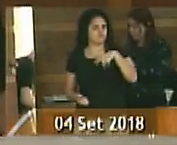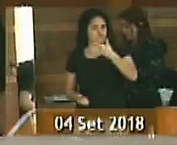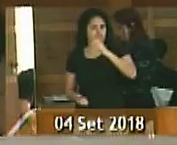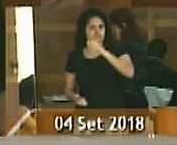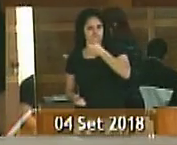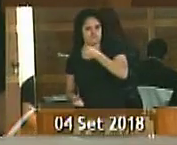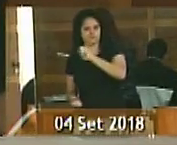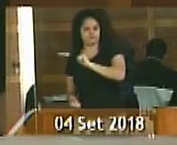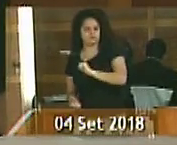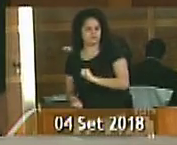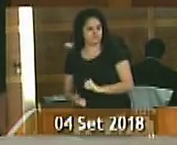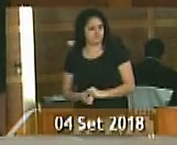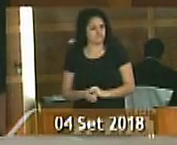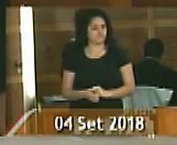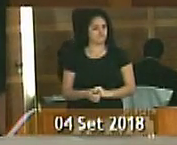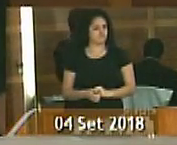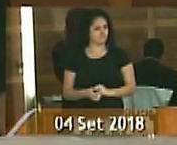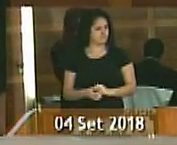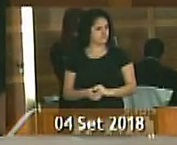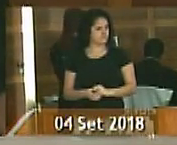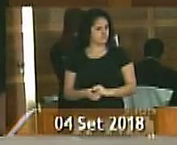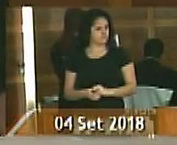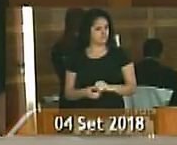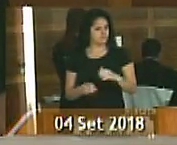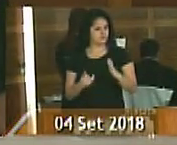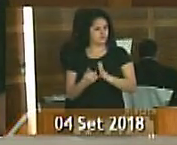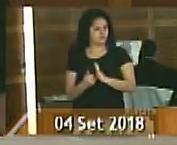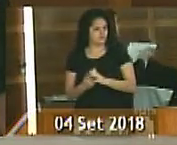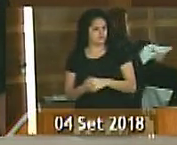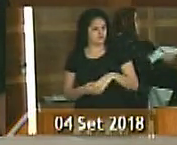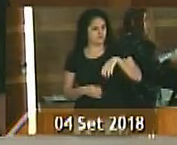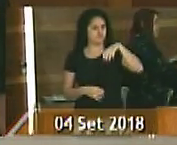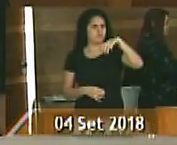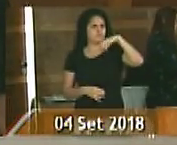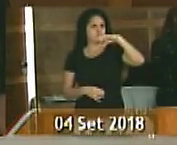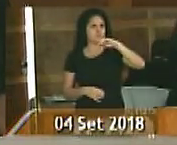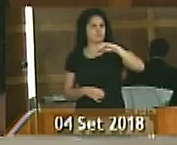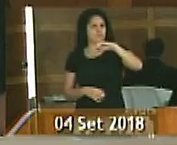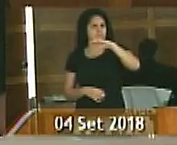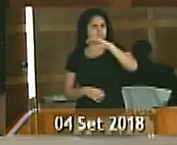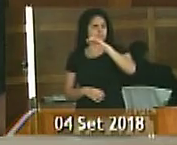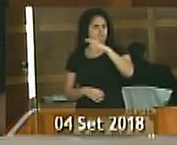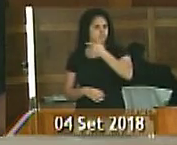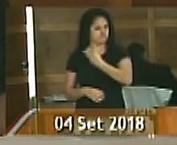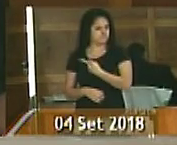119/2018, votação, pareceres de número